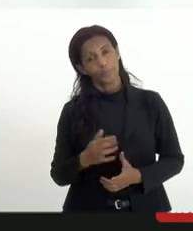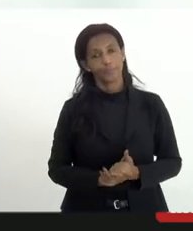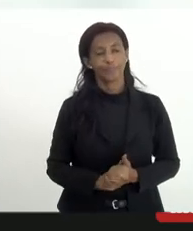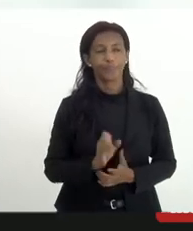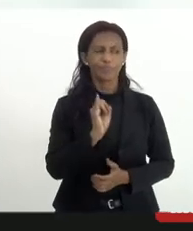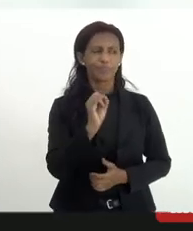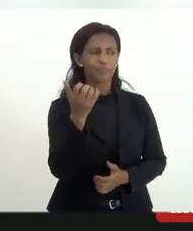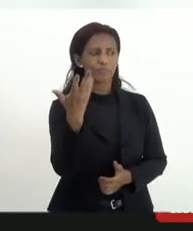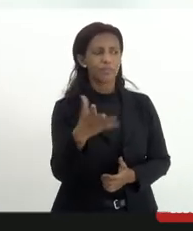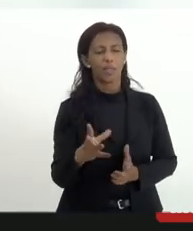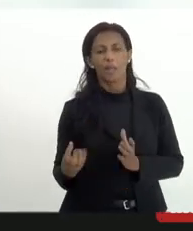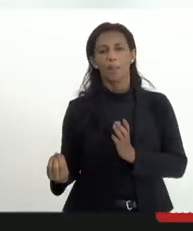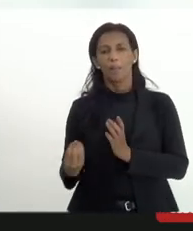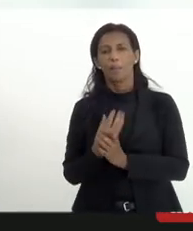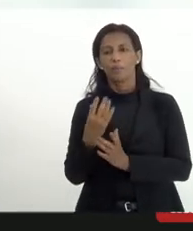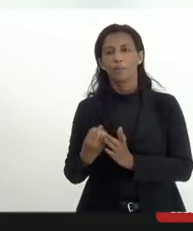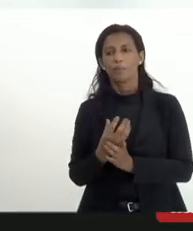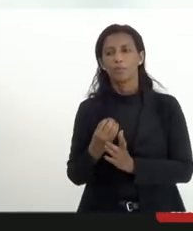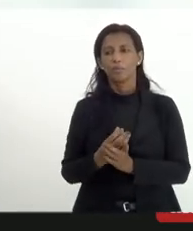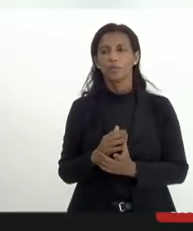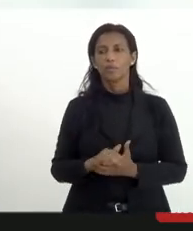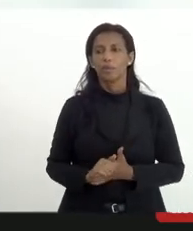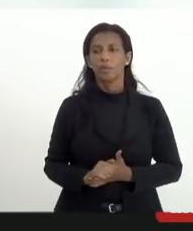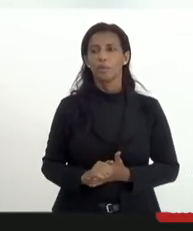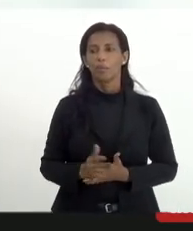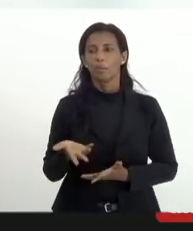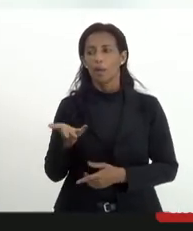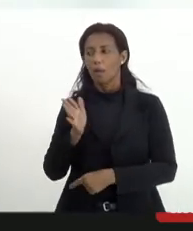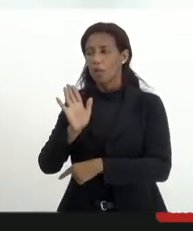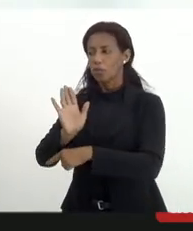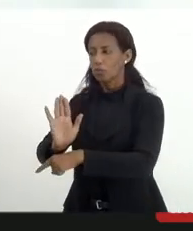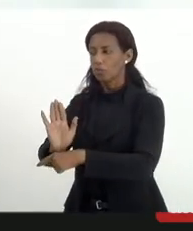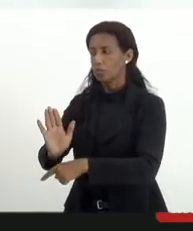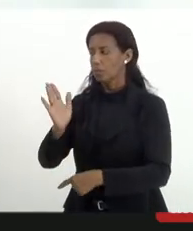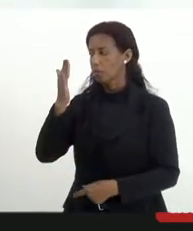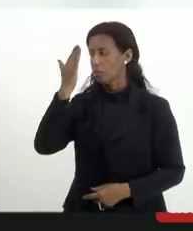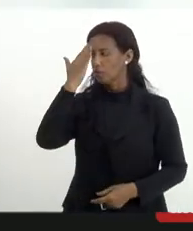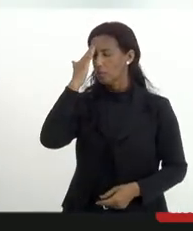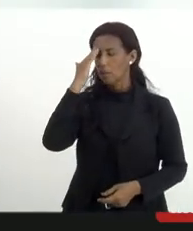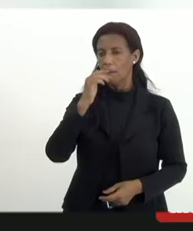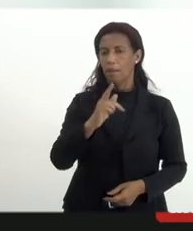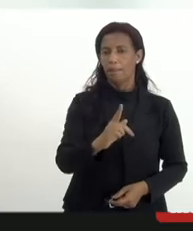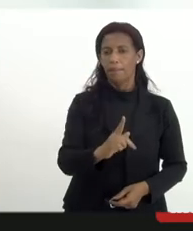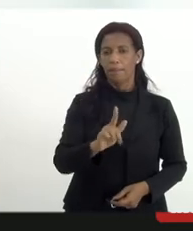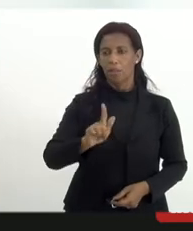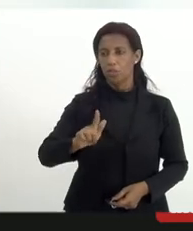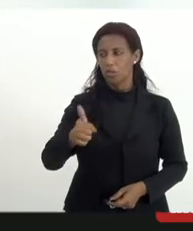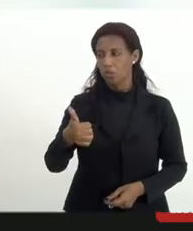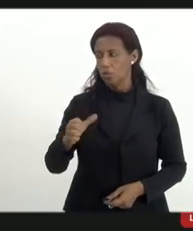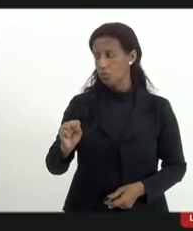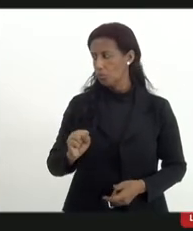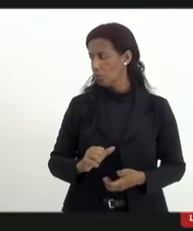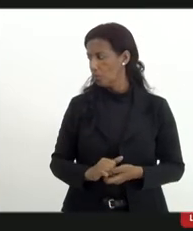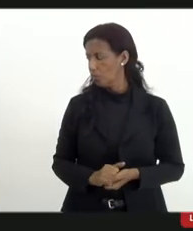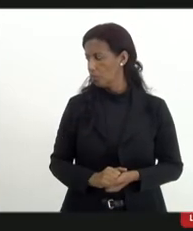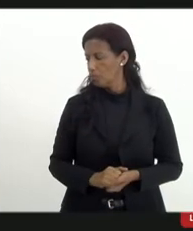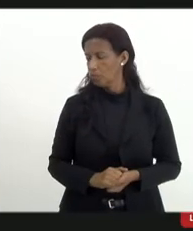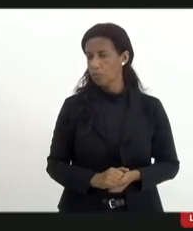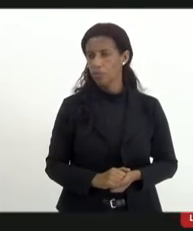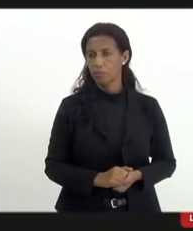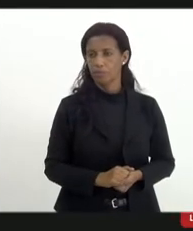não quiserem produzir o ato normativo, para colaborar com o entendimento da PG-18. Por favor, ANP.